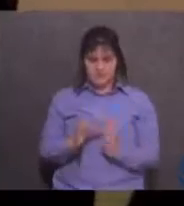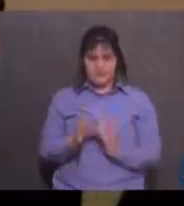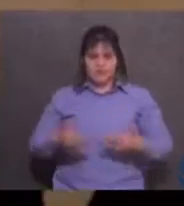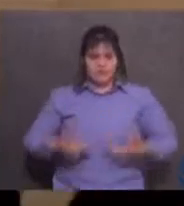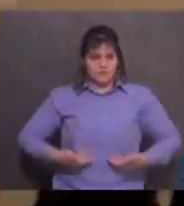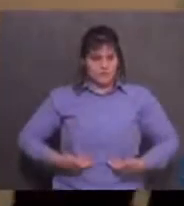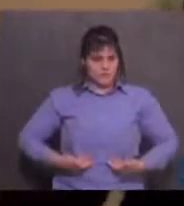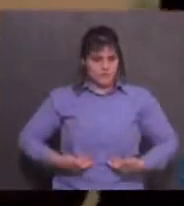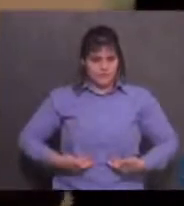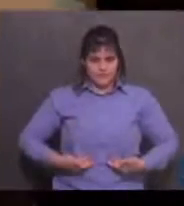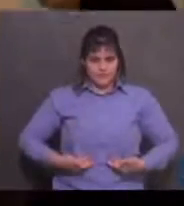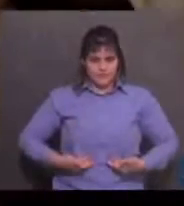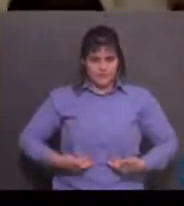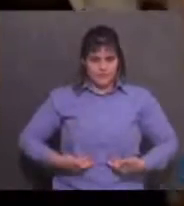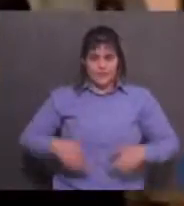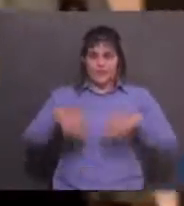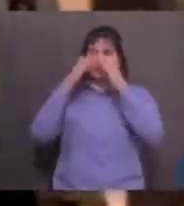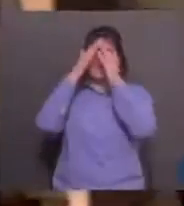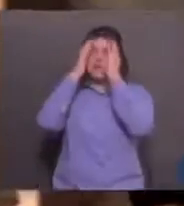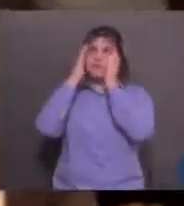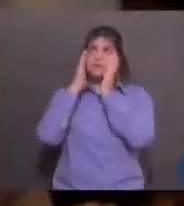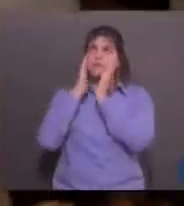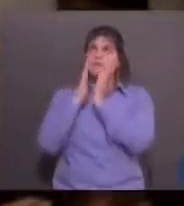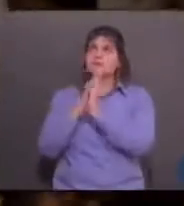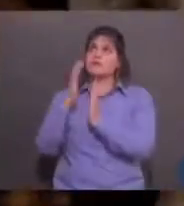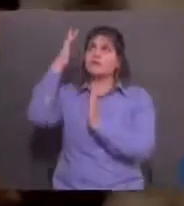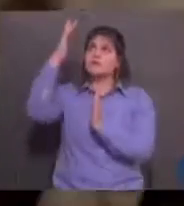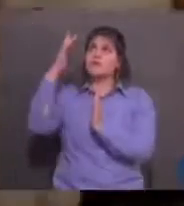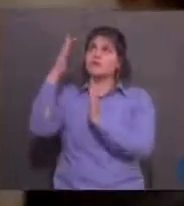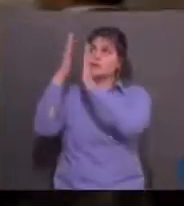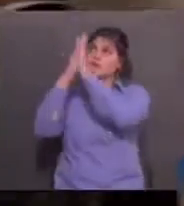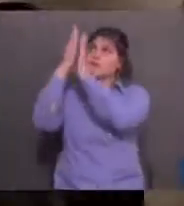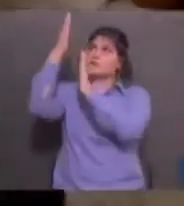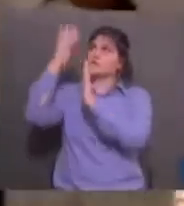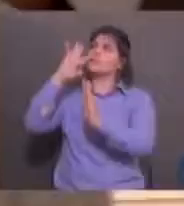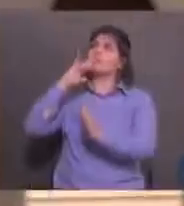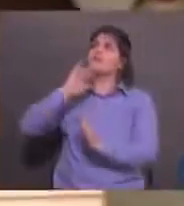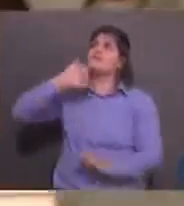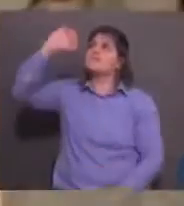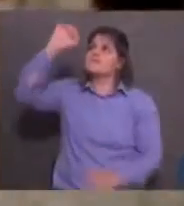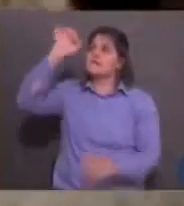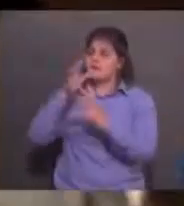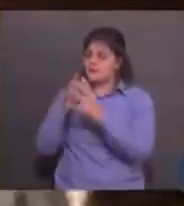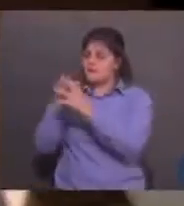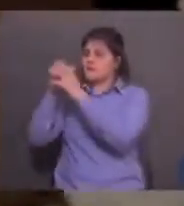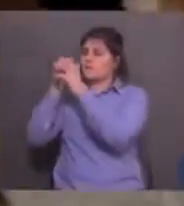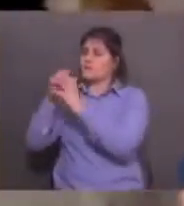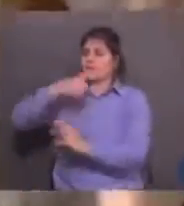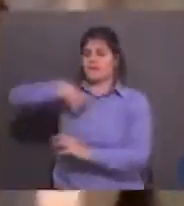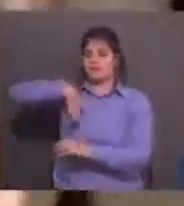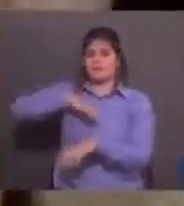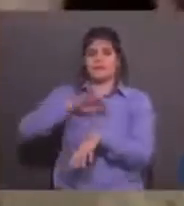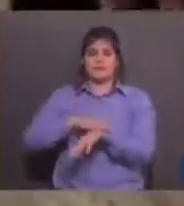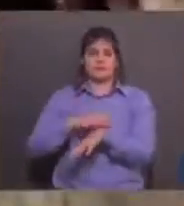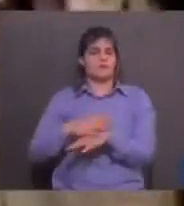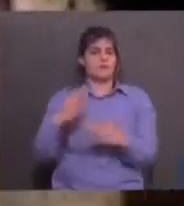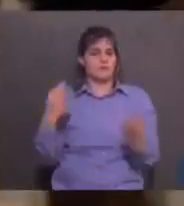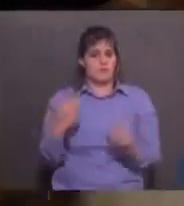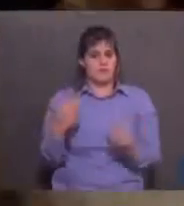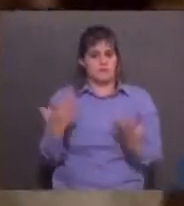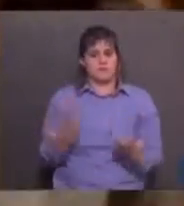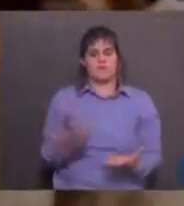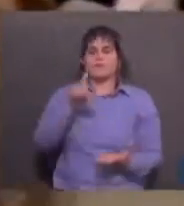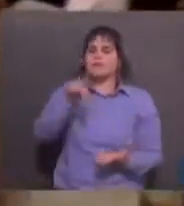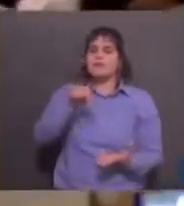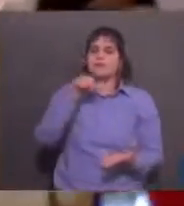Jesus. Santa Maria, Mãe de Deus, rogai por nós, pecadores, agora e na